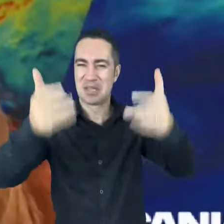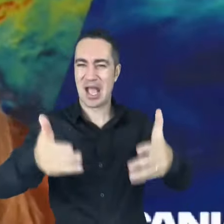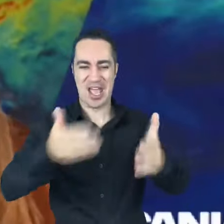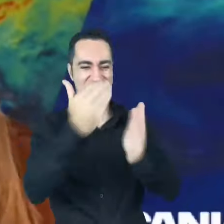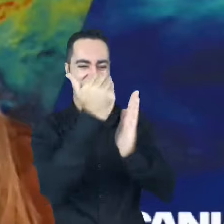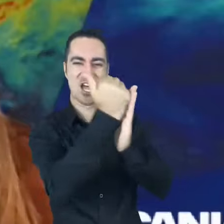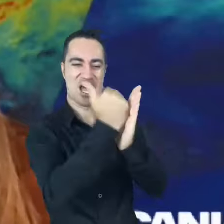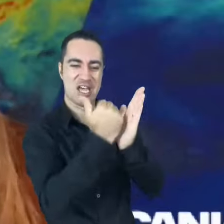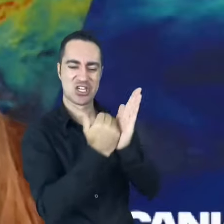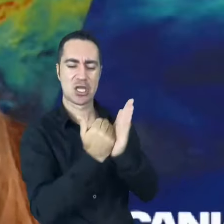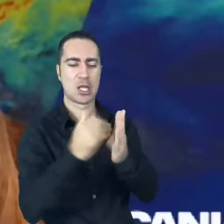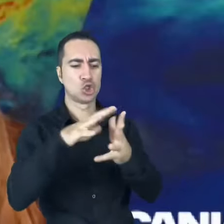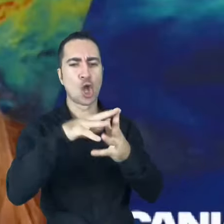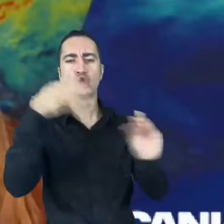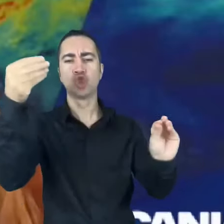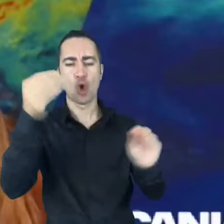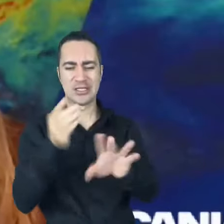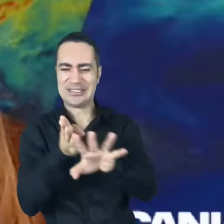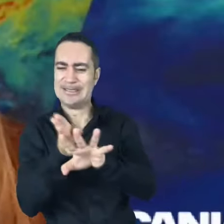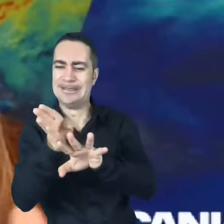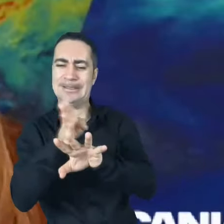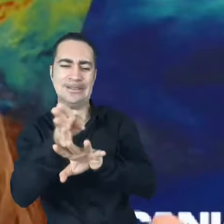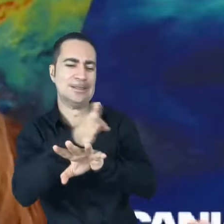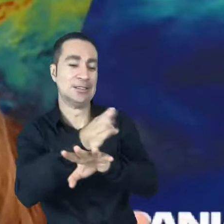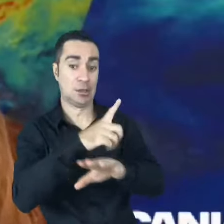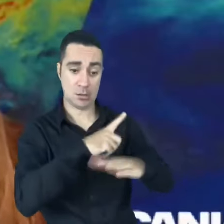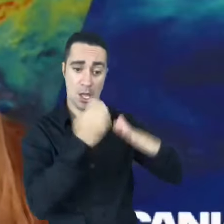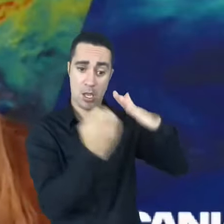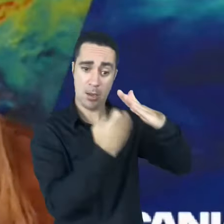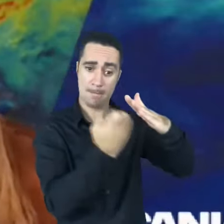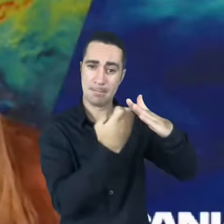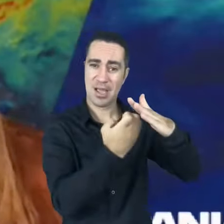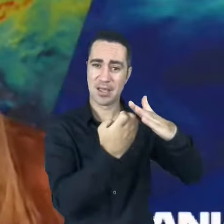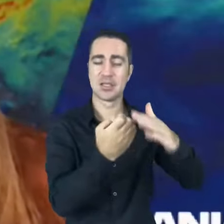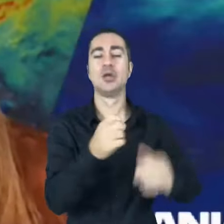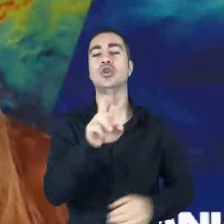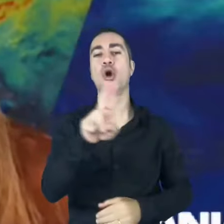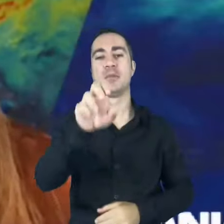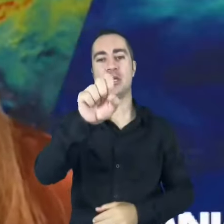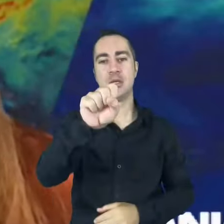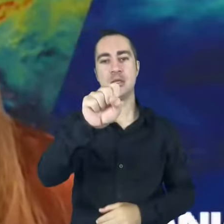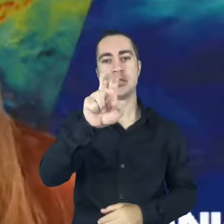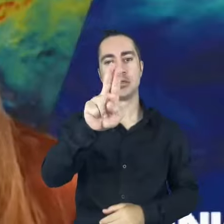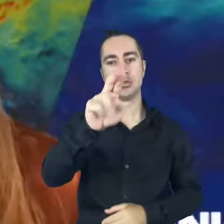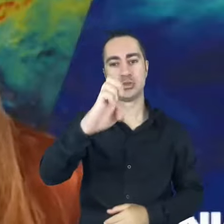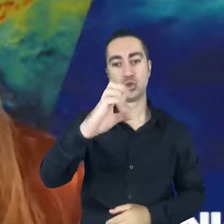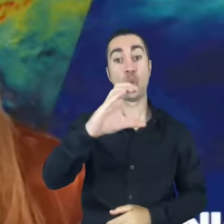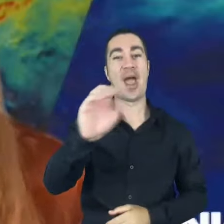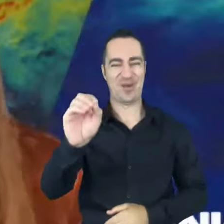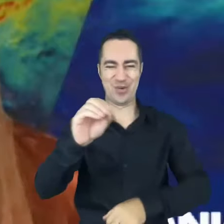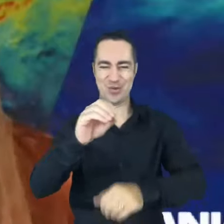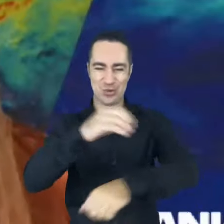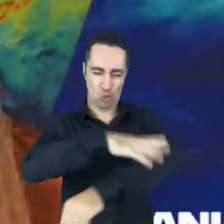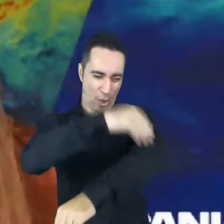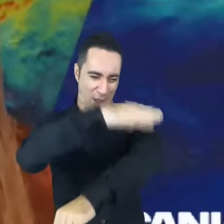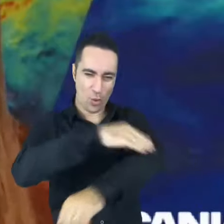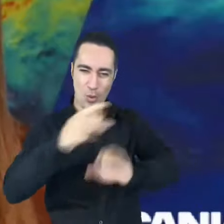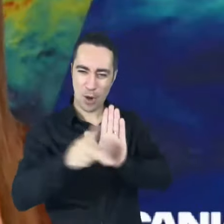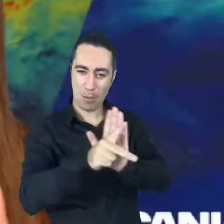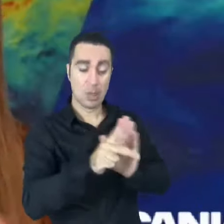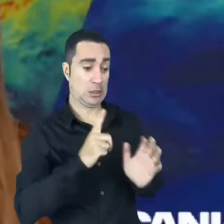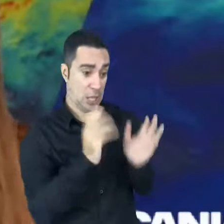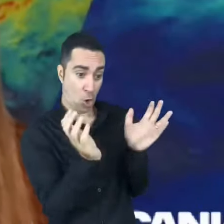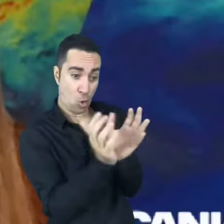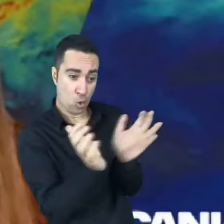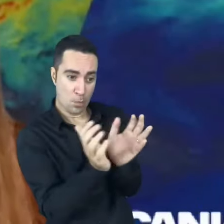soluções. Tem uma empresa sueca chamada Sueco, estão desenhando comunidades sustentáveis do futuro, e